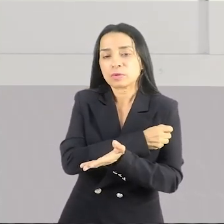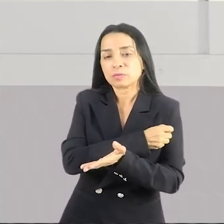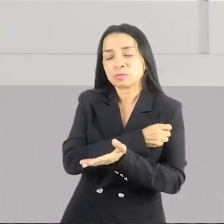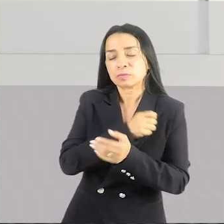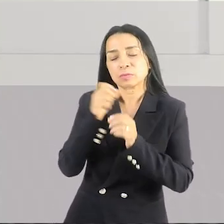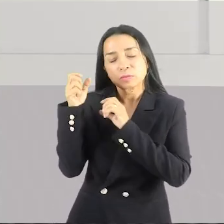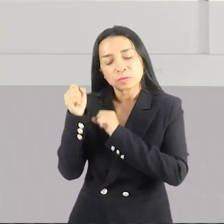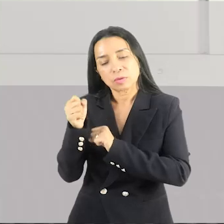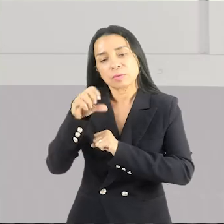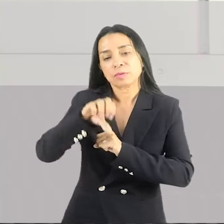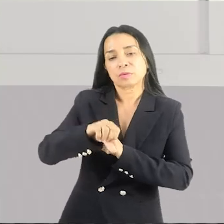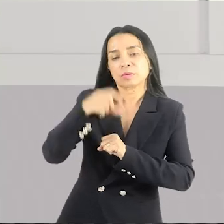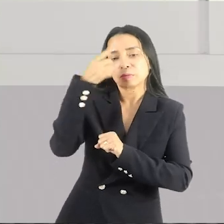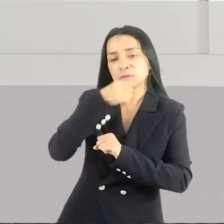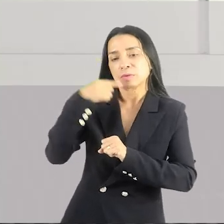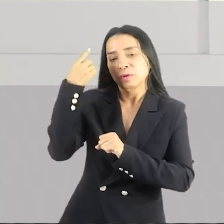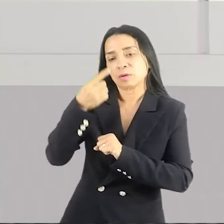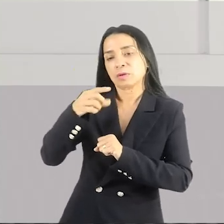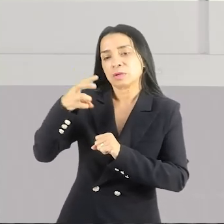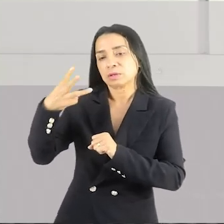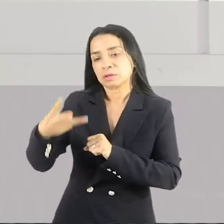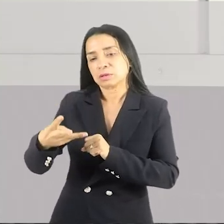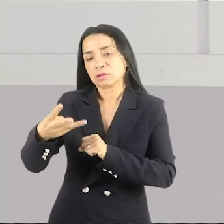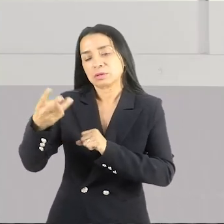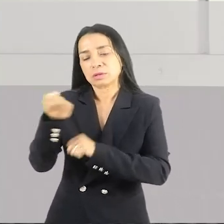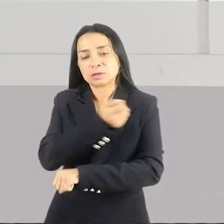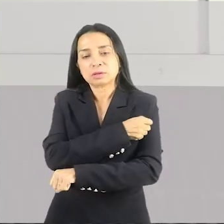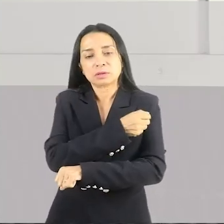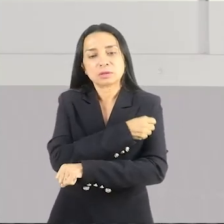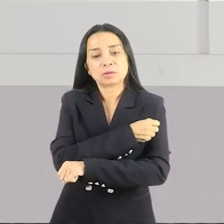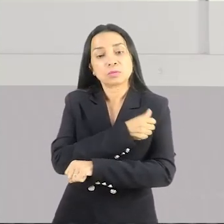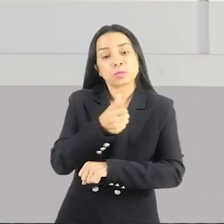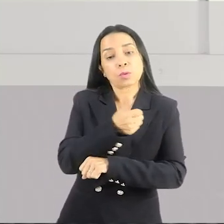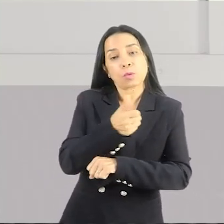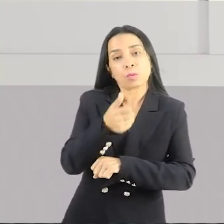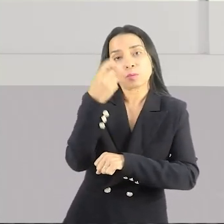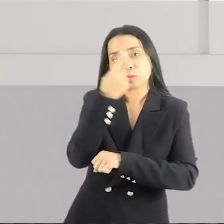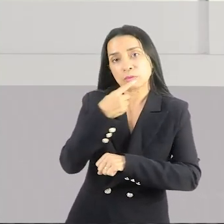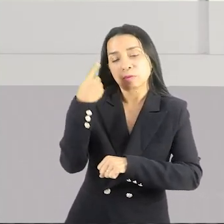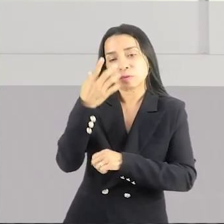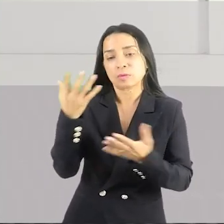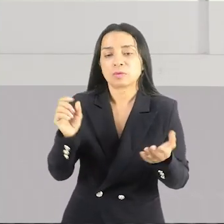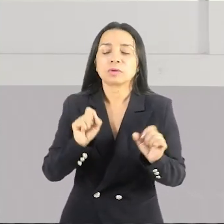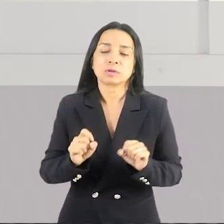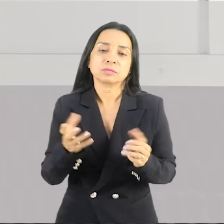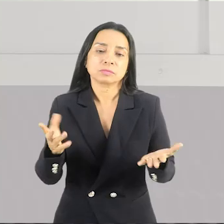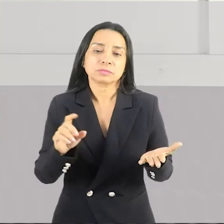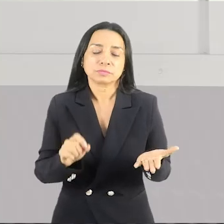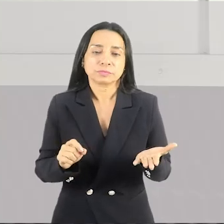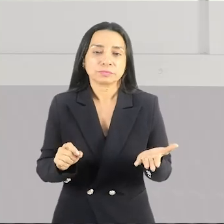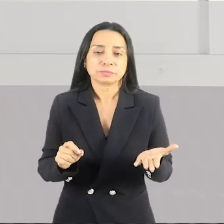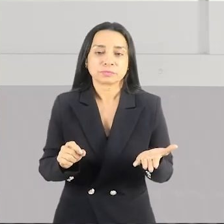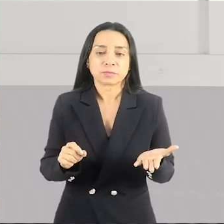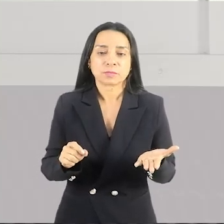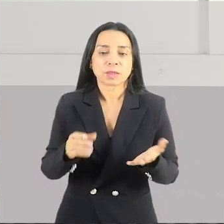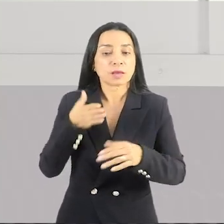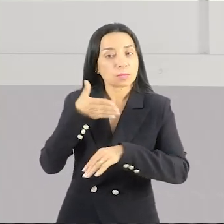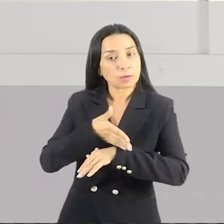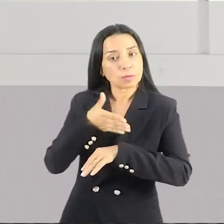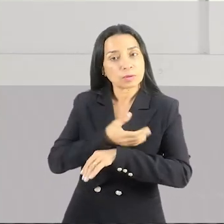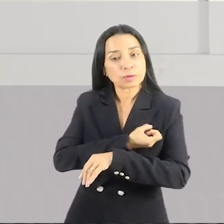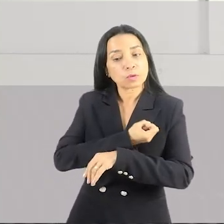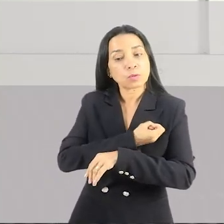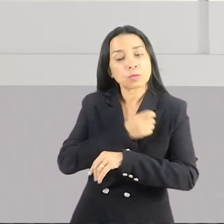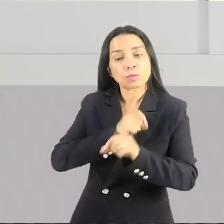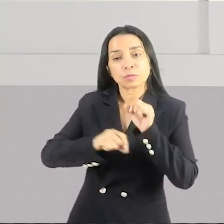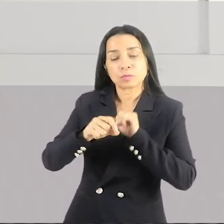horas. Então esse problema se encaixa em média ponderada porque a frequência com que o número aparece, por exemplo,